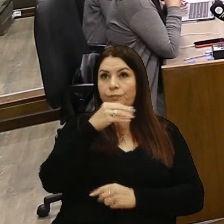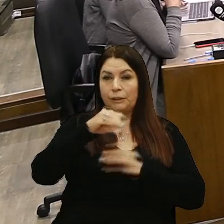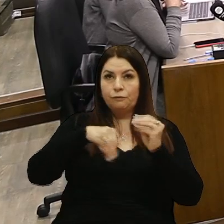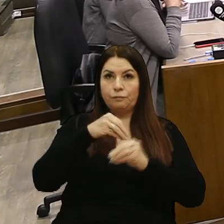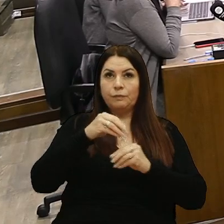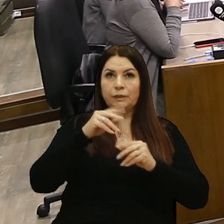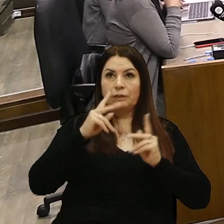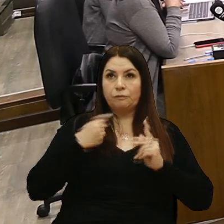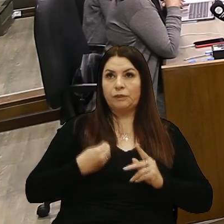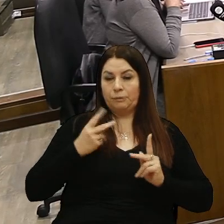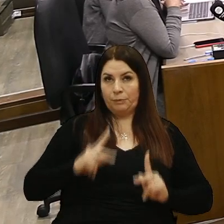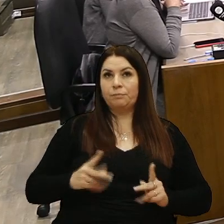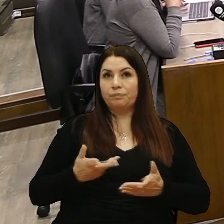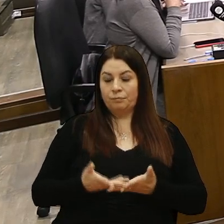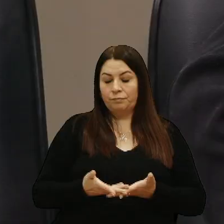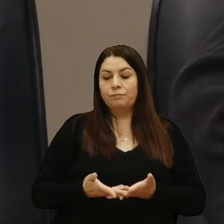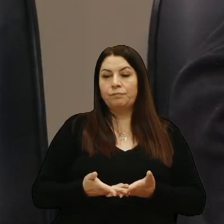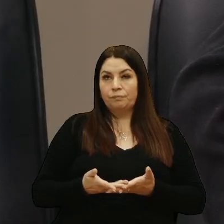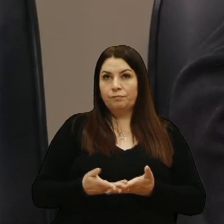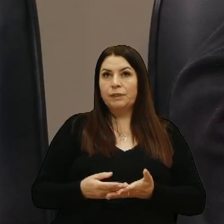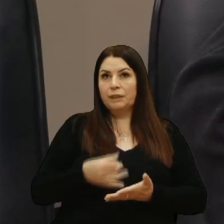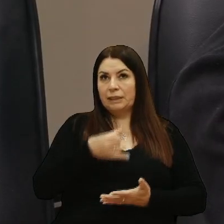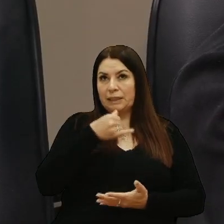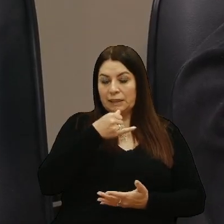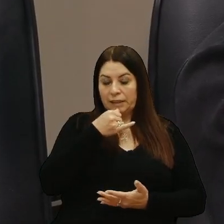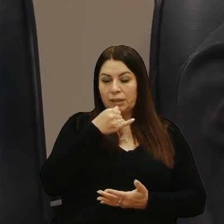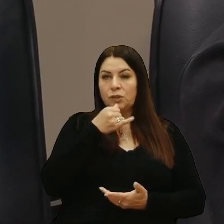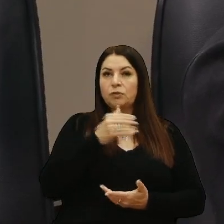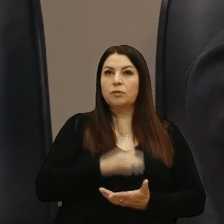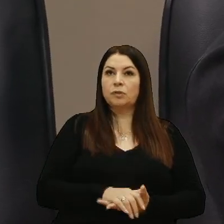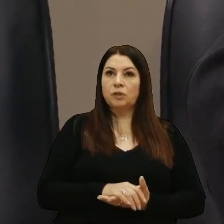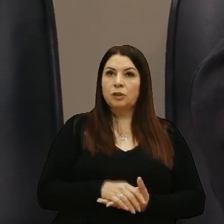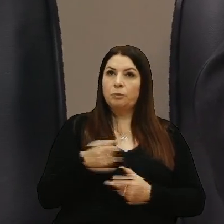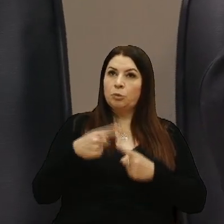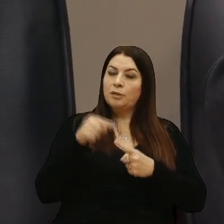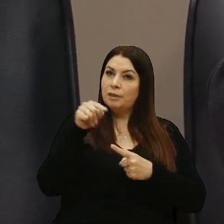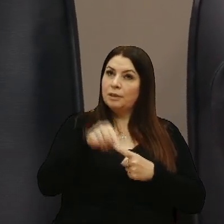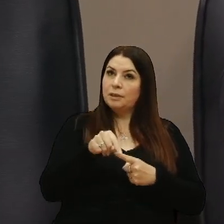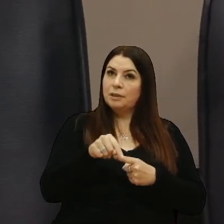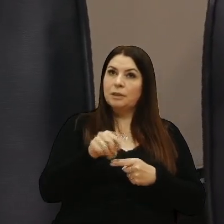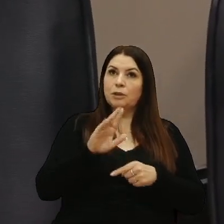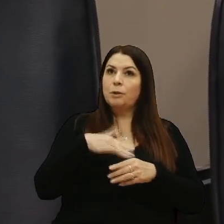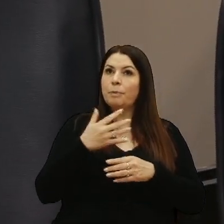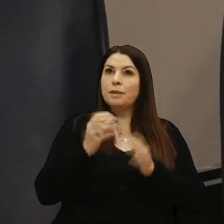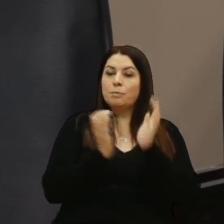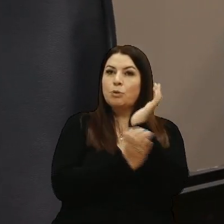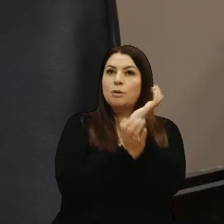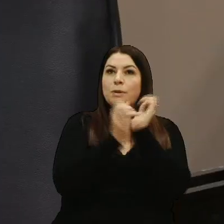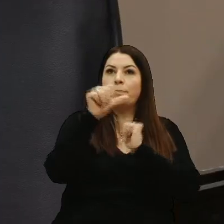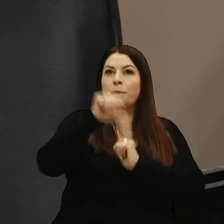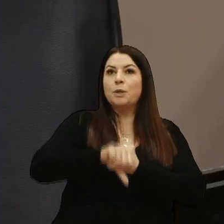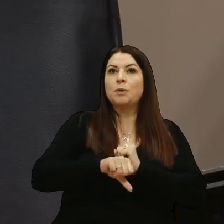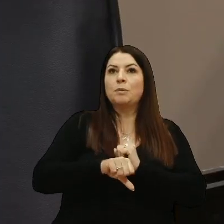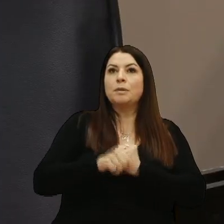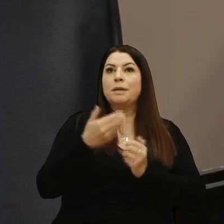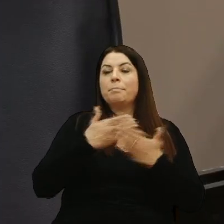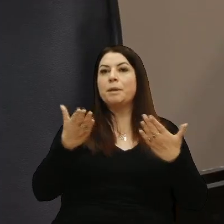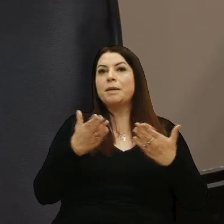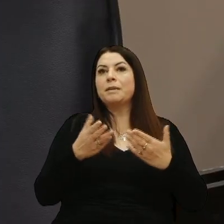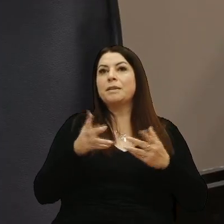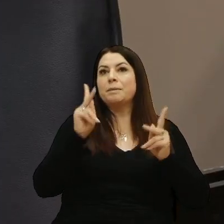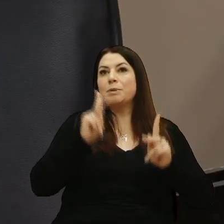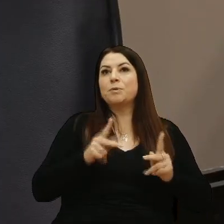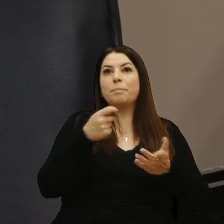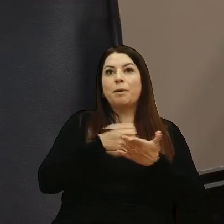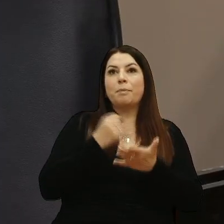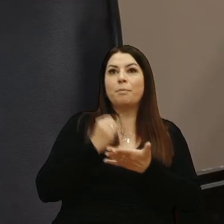vida das pessoas, né, vereadora Dai? E é triste isso porque aqui a gente, quanto mais burocracia, pior. Quem perde é o contribuinte, quem